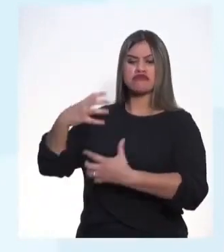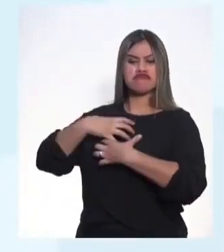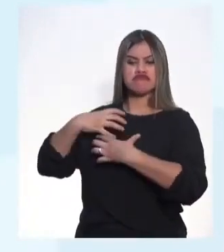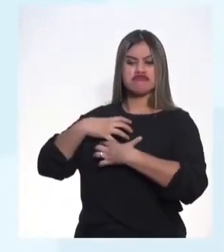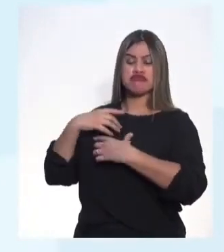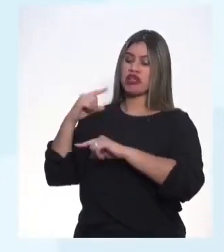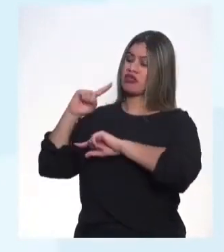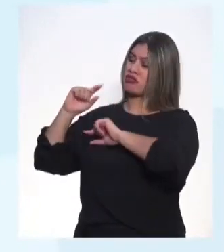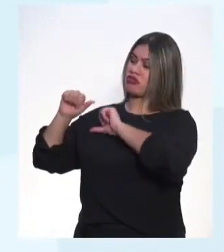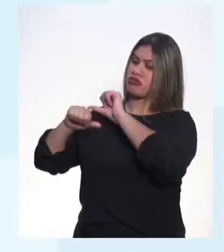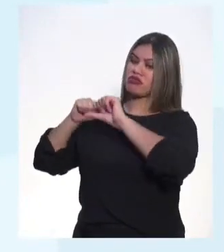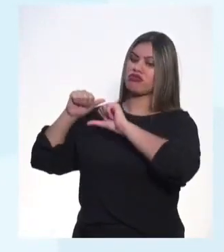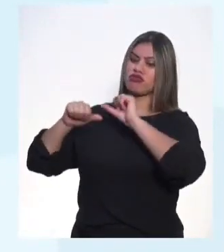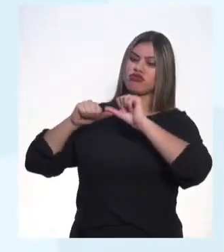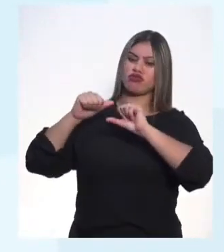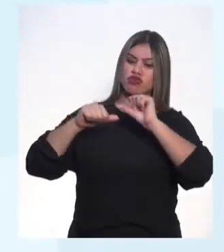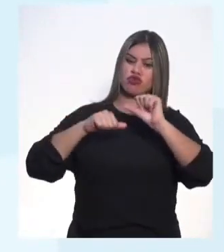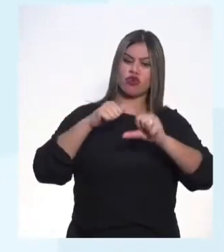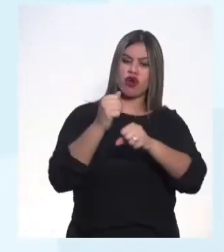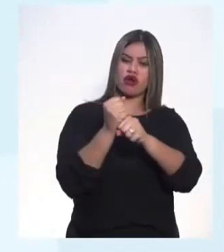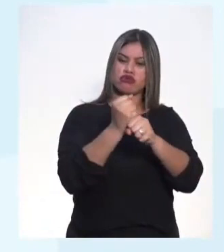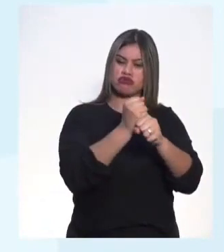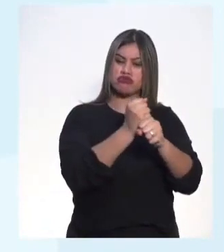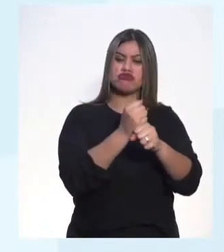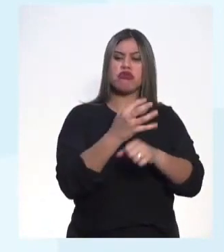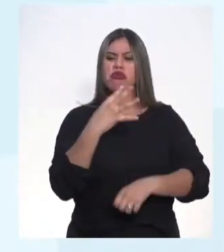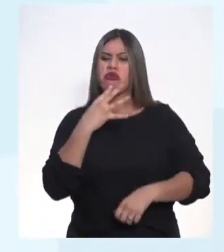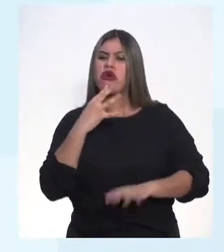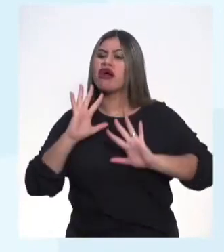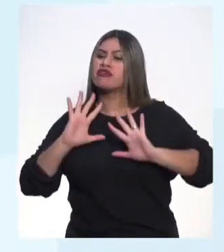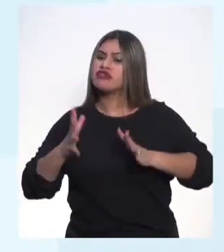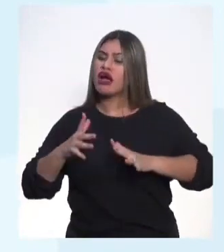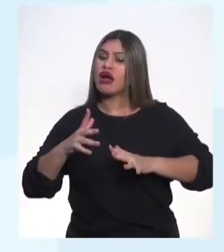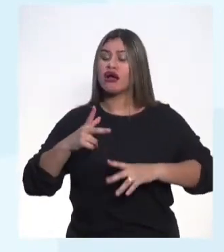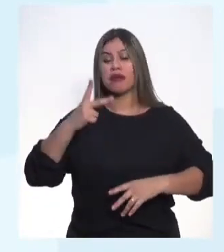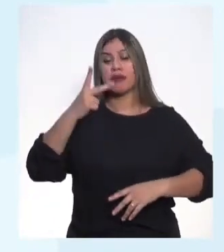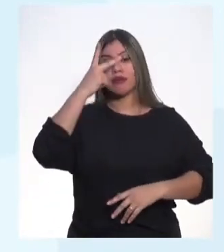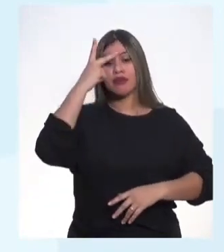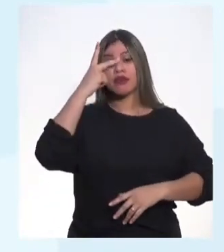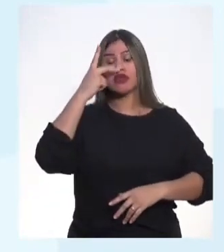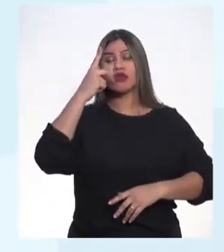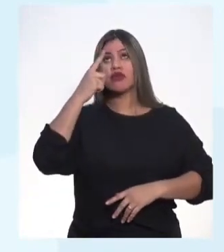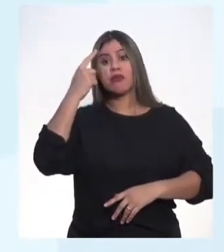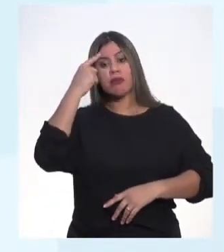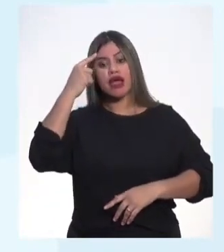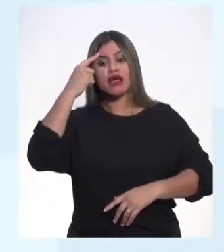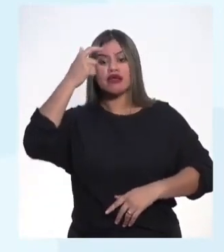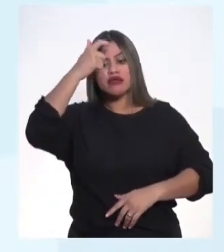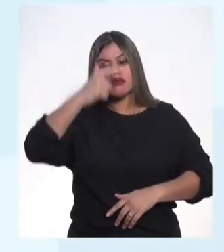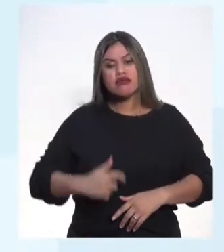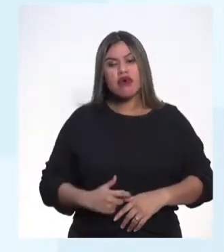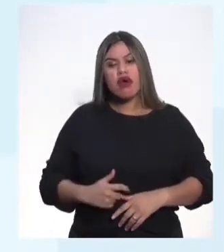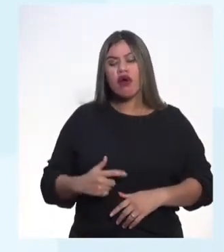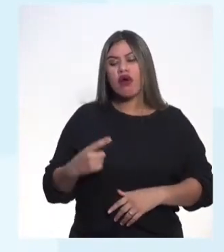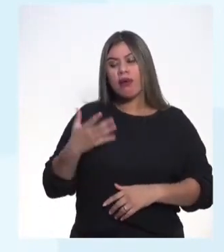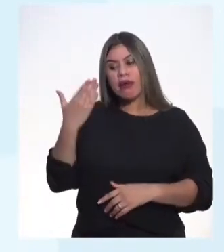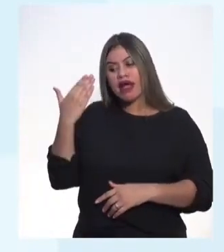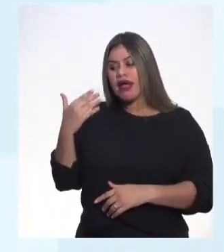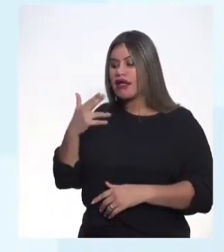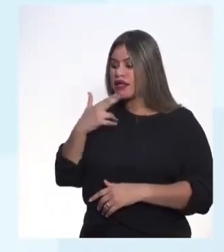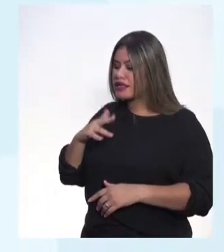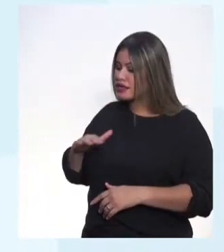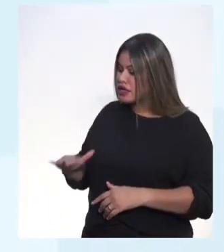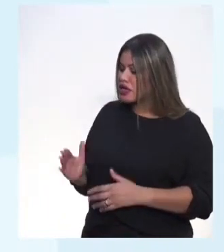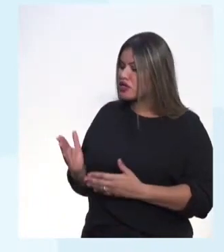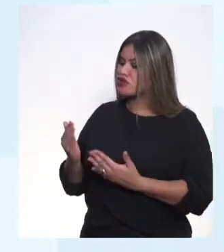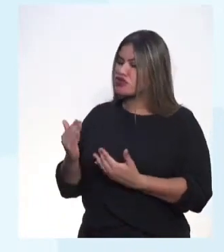sua identidade ao longo dos anos? Pensem um pouco em vocês também, quando vocês pensam na infância,